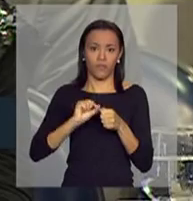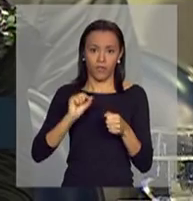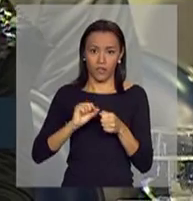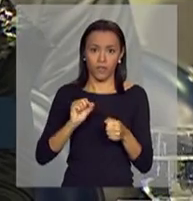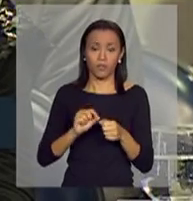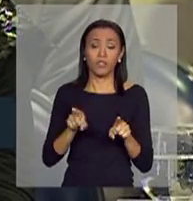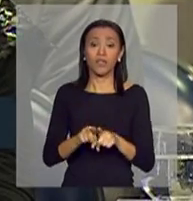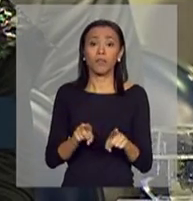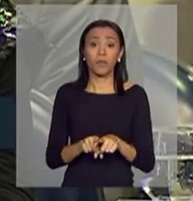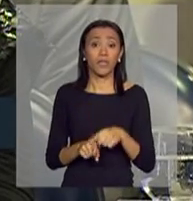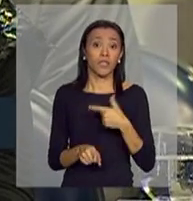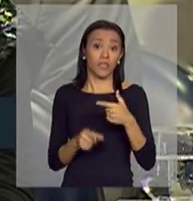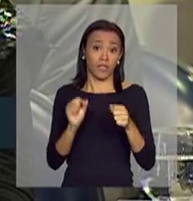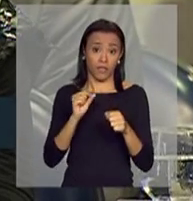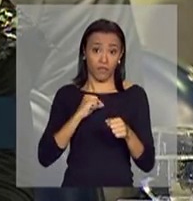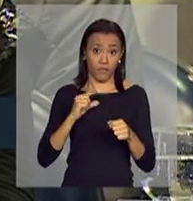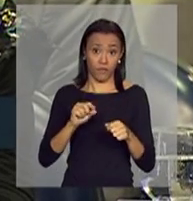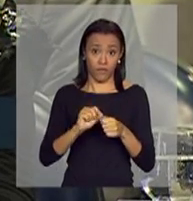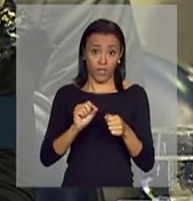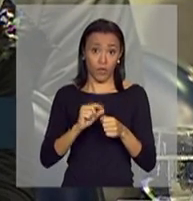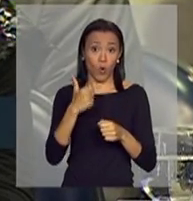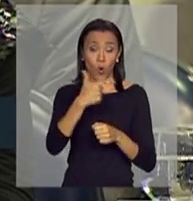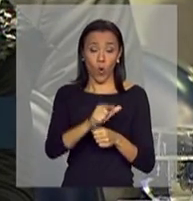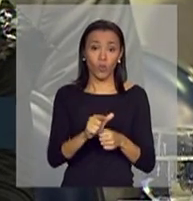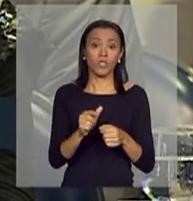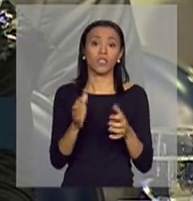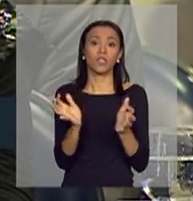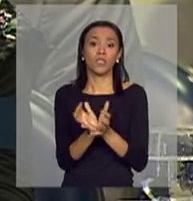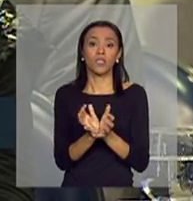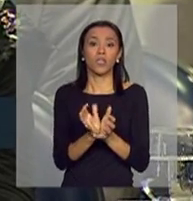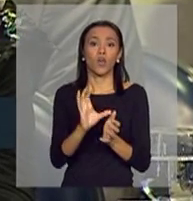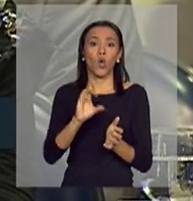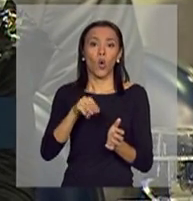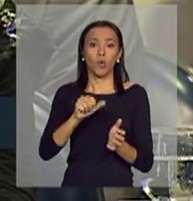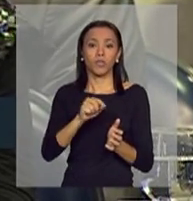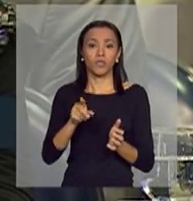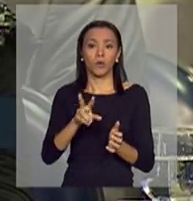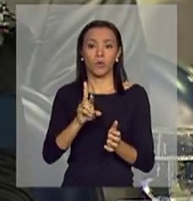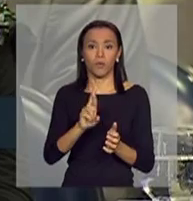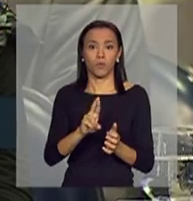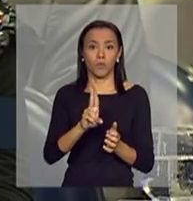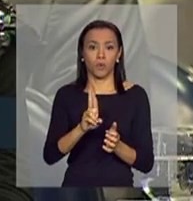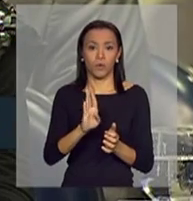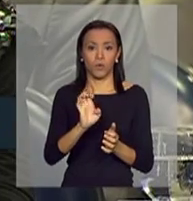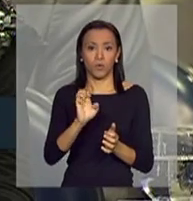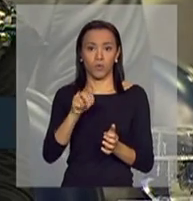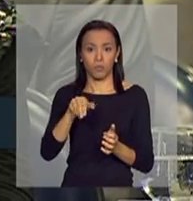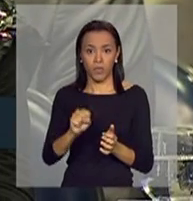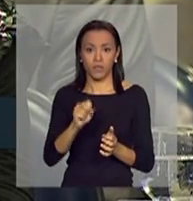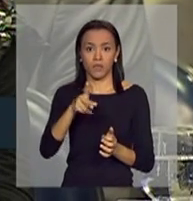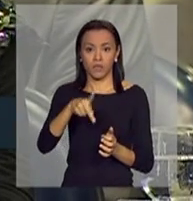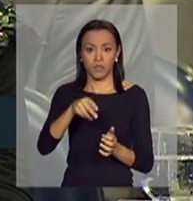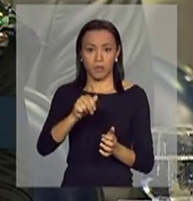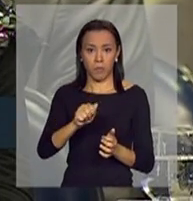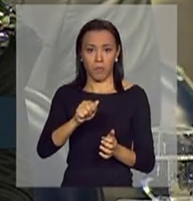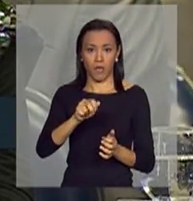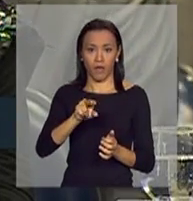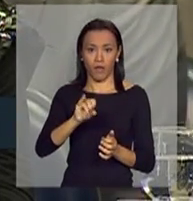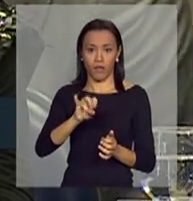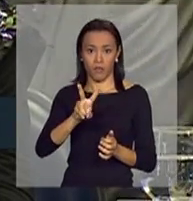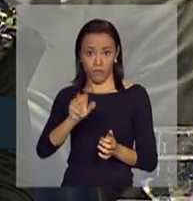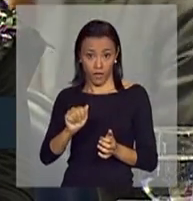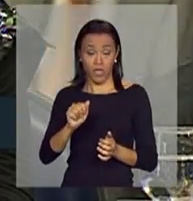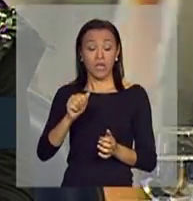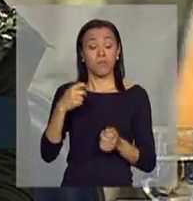sido feita também pela Comissão Rubens Paiva. Mas eu acho que a gente deve sentar agora, os interessados